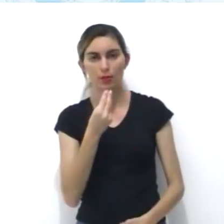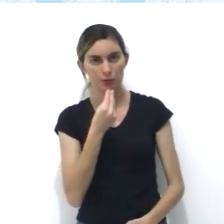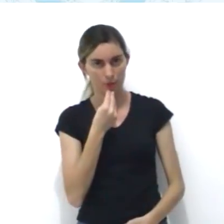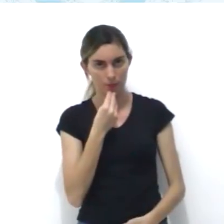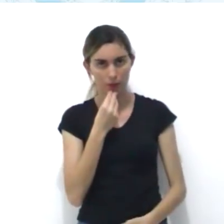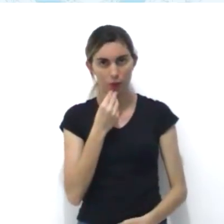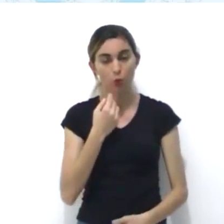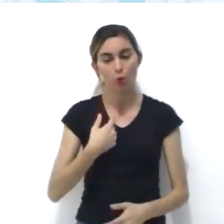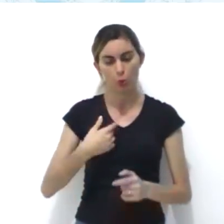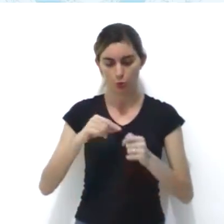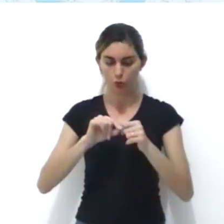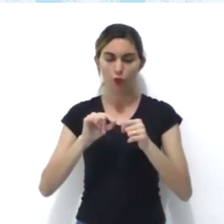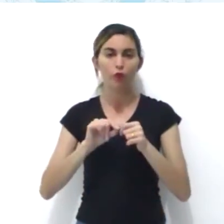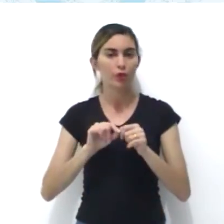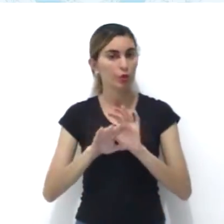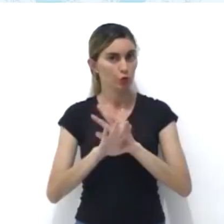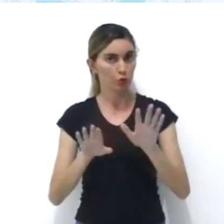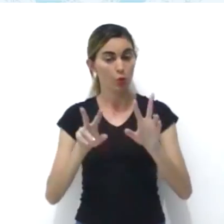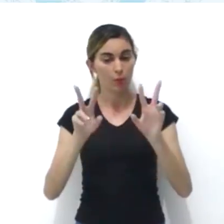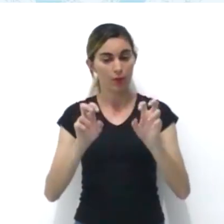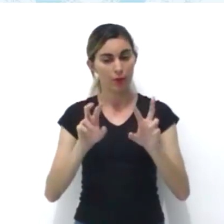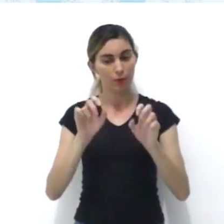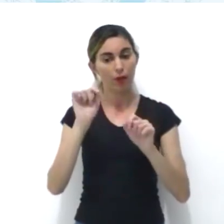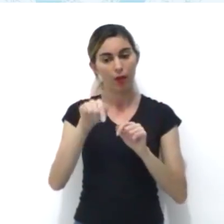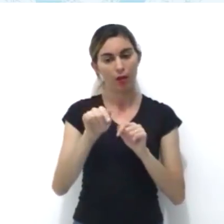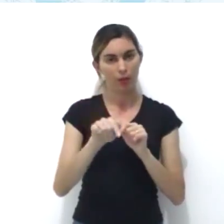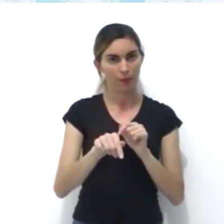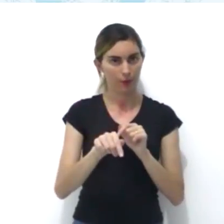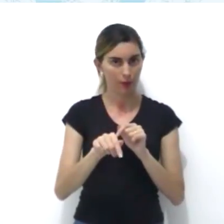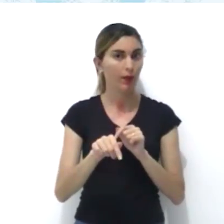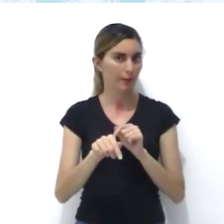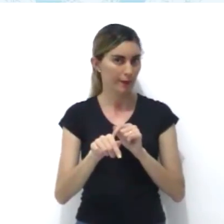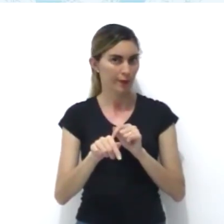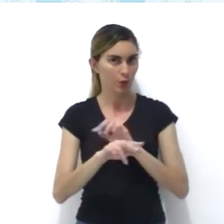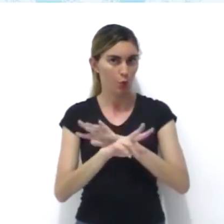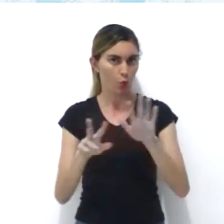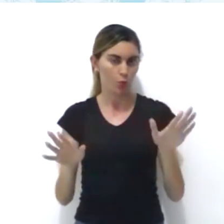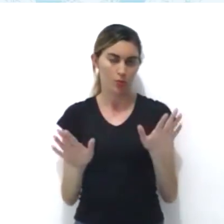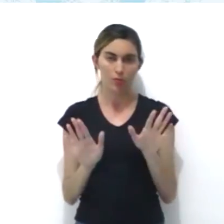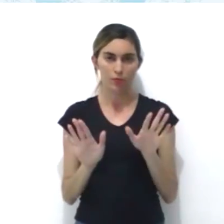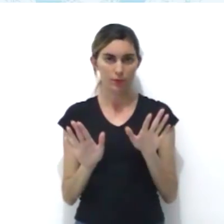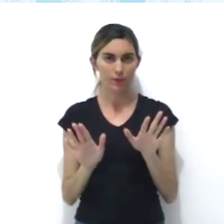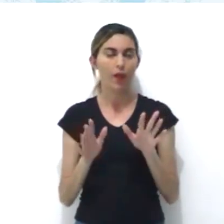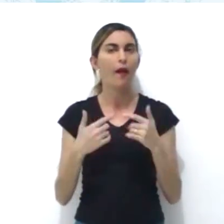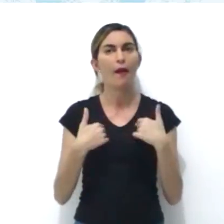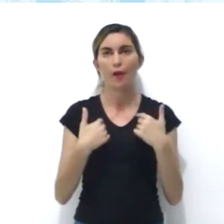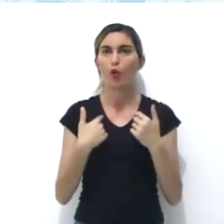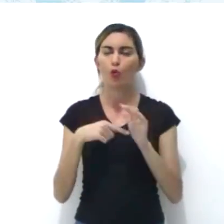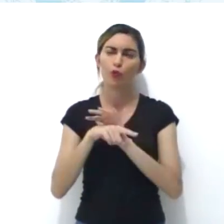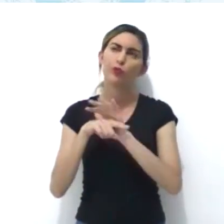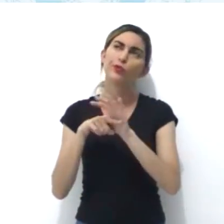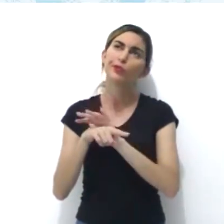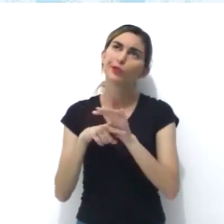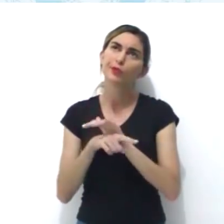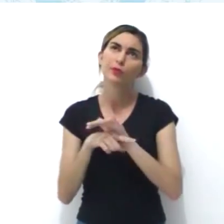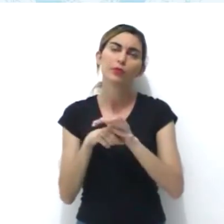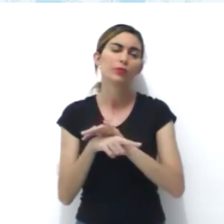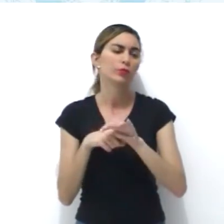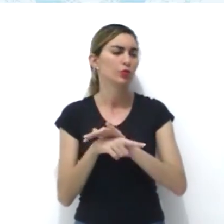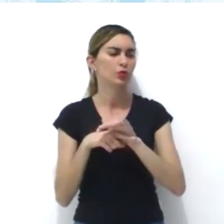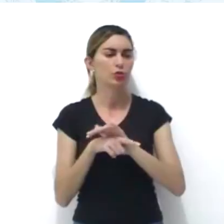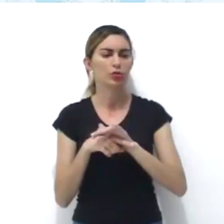que você construiu sobre aquele tema. Então, aquela coisa lá. Eu vou